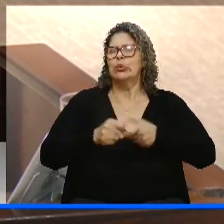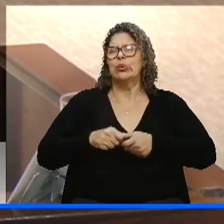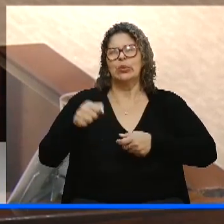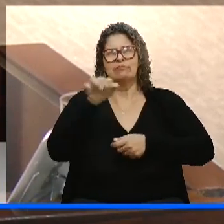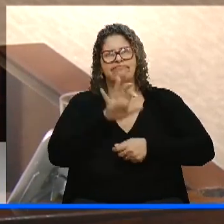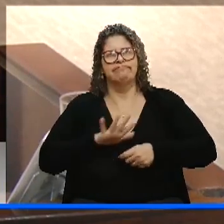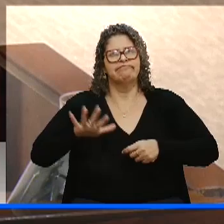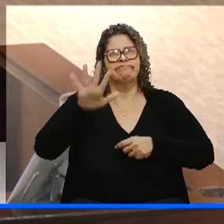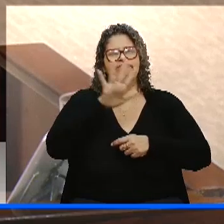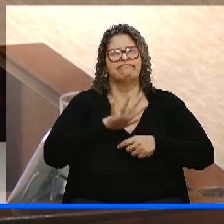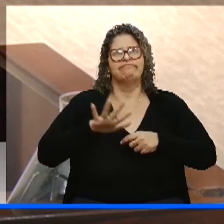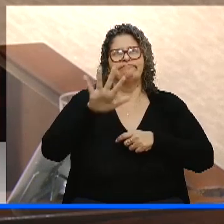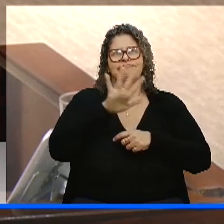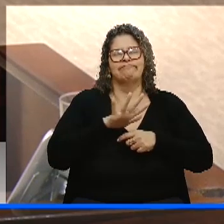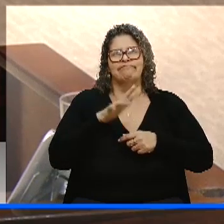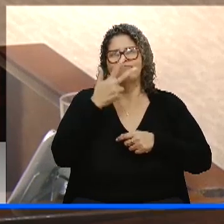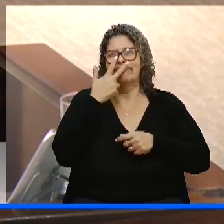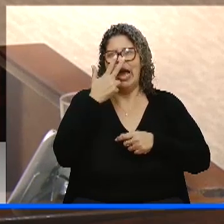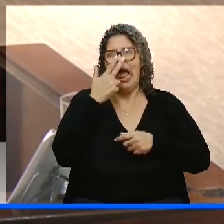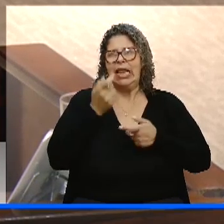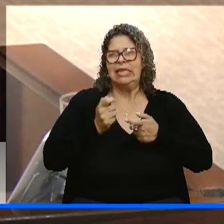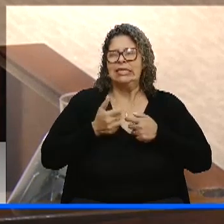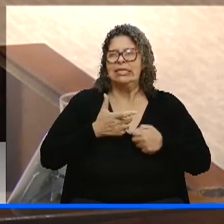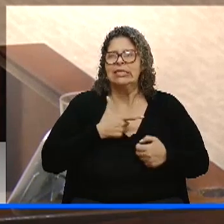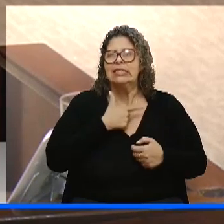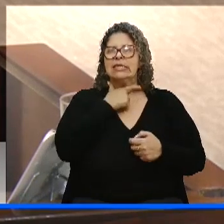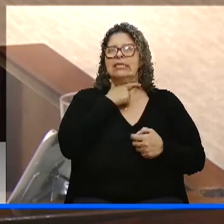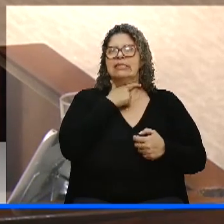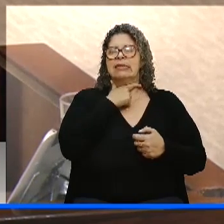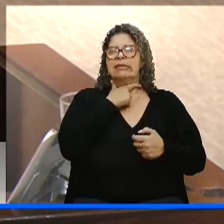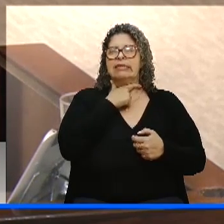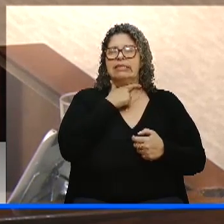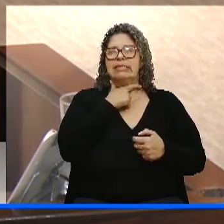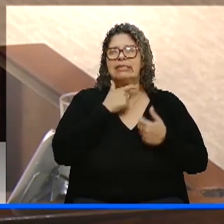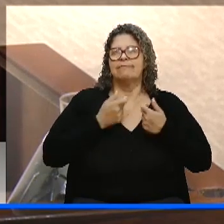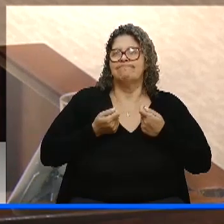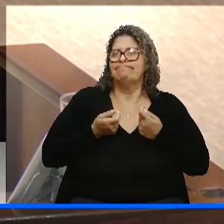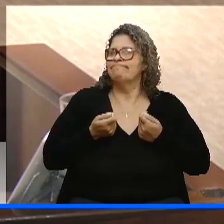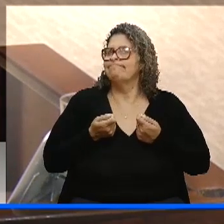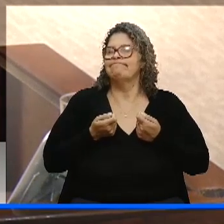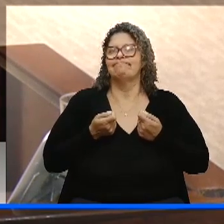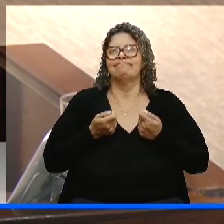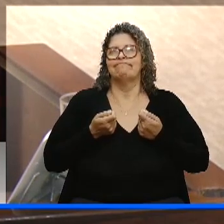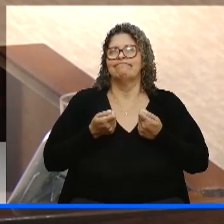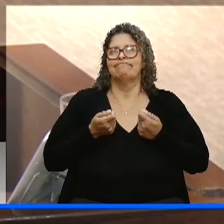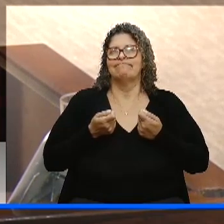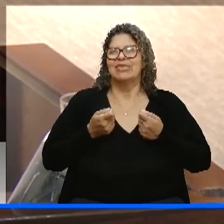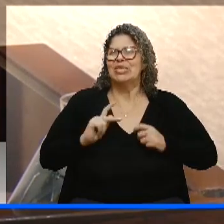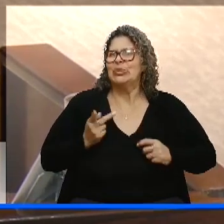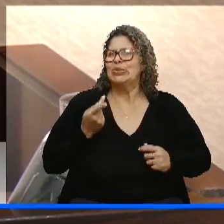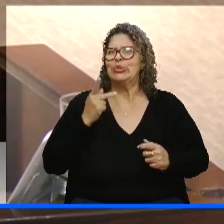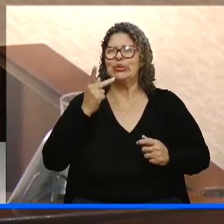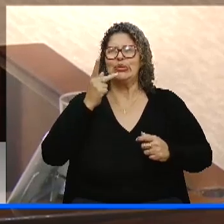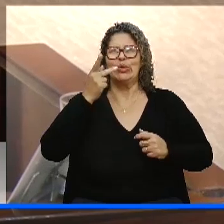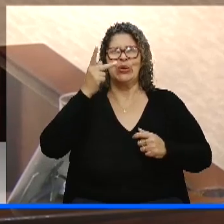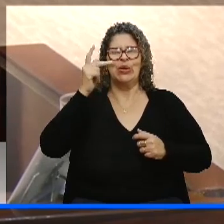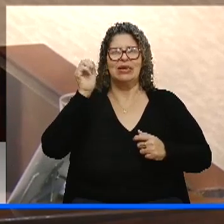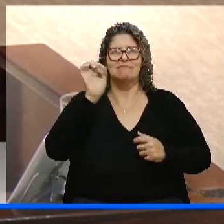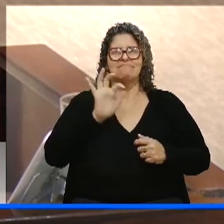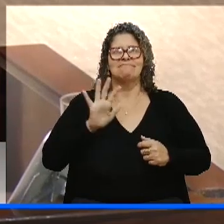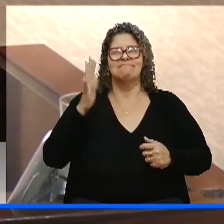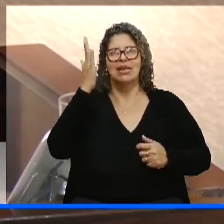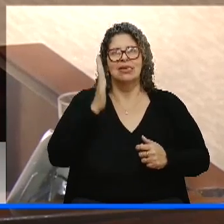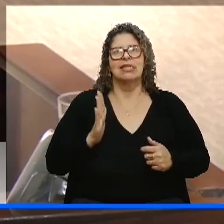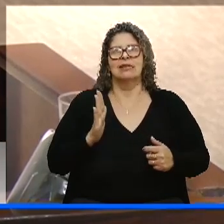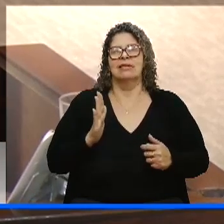tem parecido nos últimos anos com uma recessão econômica sem precedentes toda a história brasileira para se ter uma